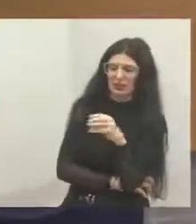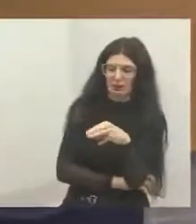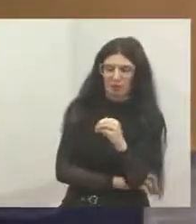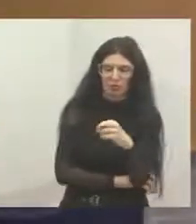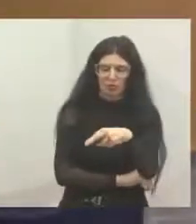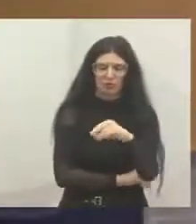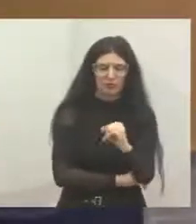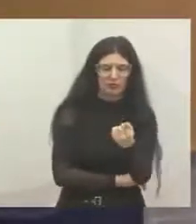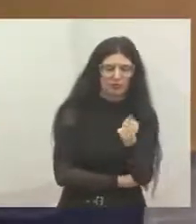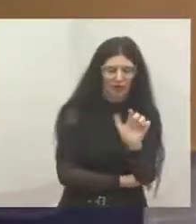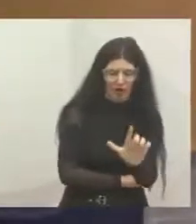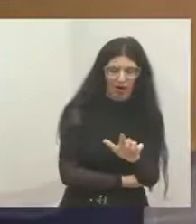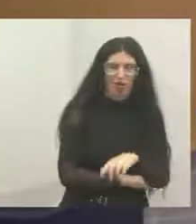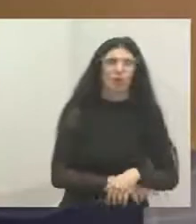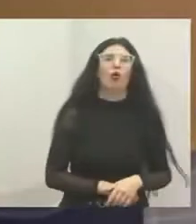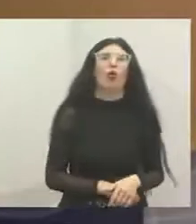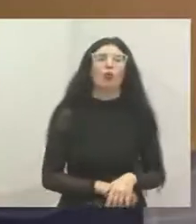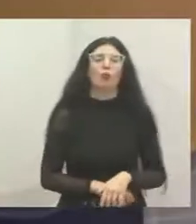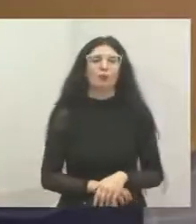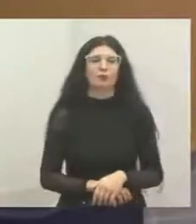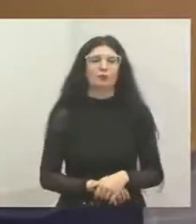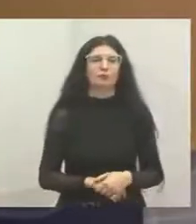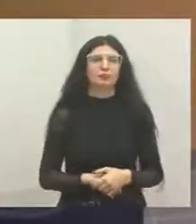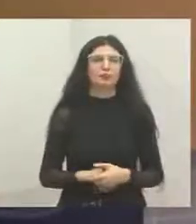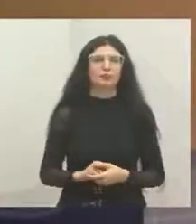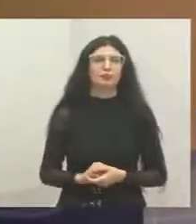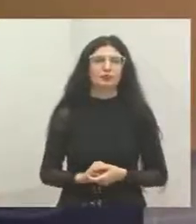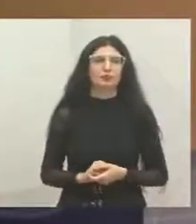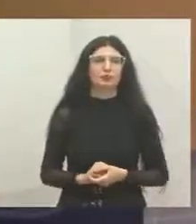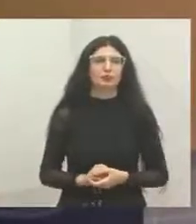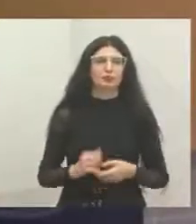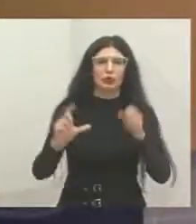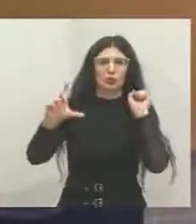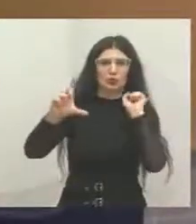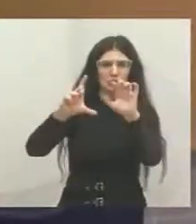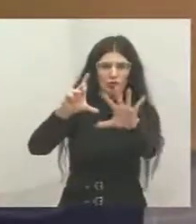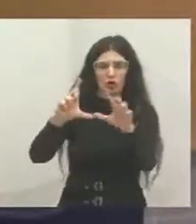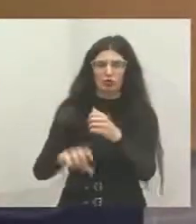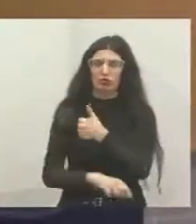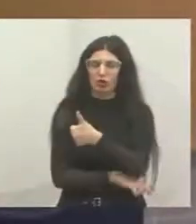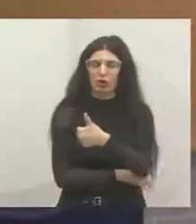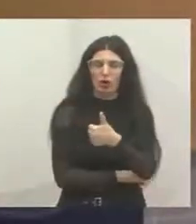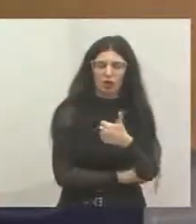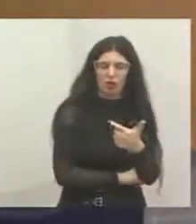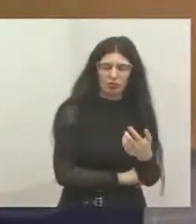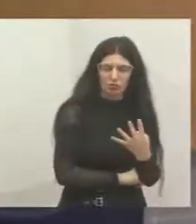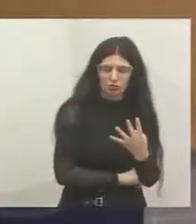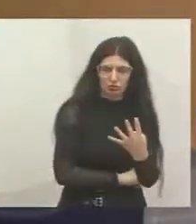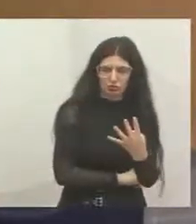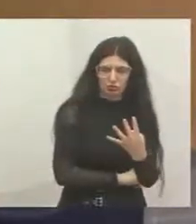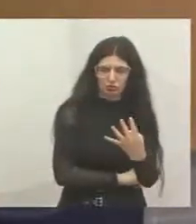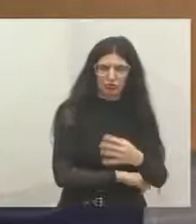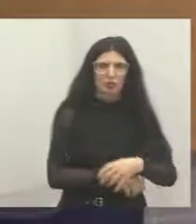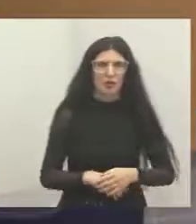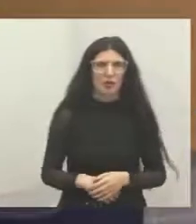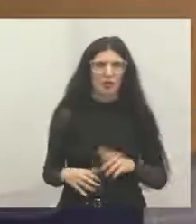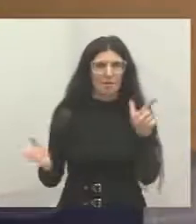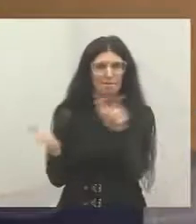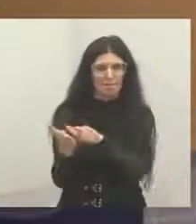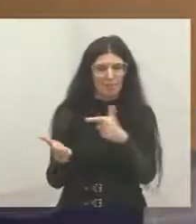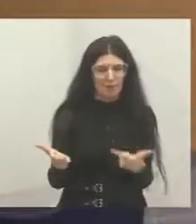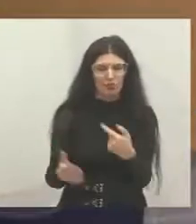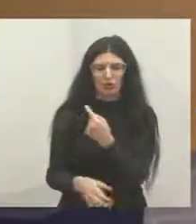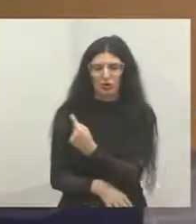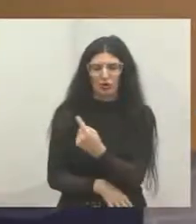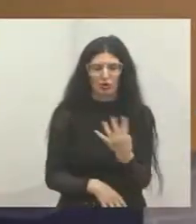quadro por fontes do CIMAR, que seria o slide 14, tem embaixo aí, tem uma página 14, bem no